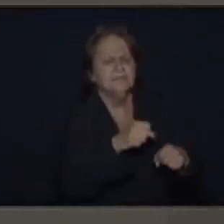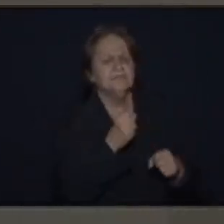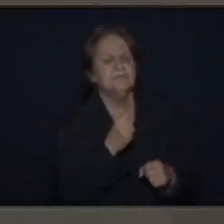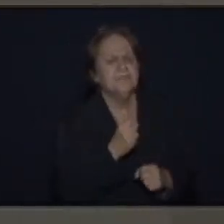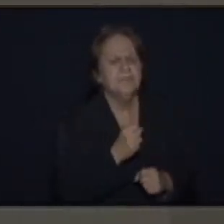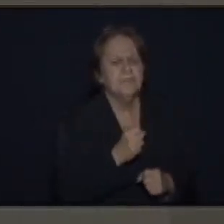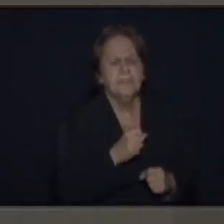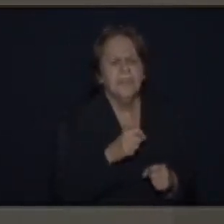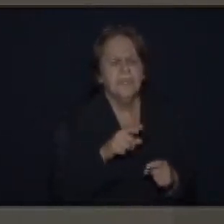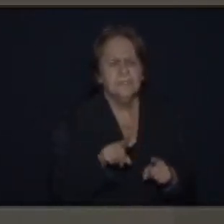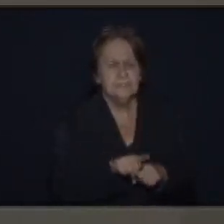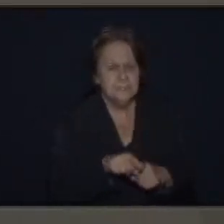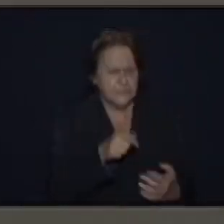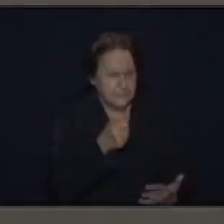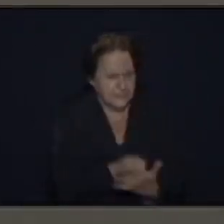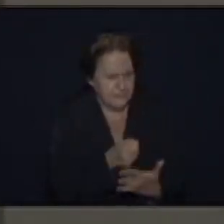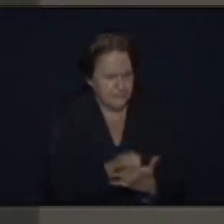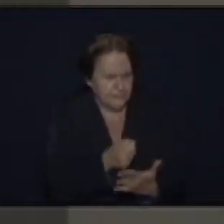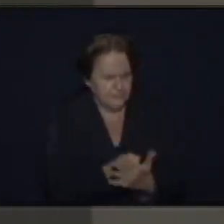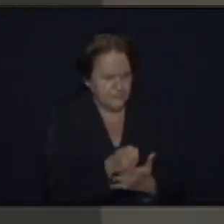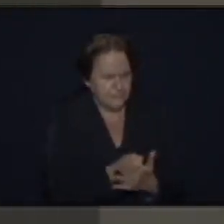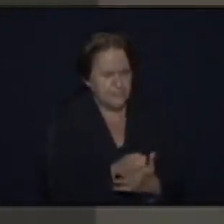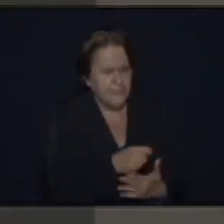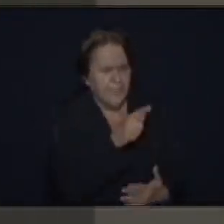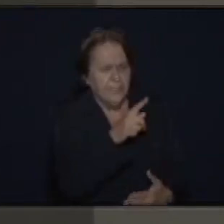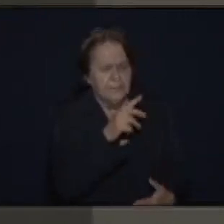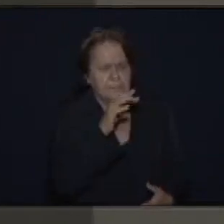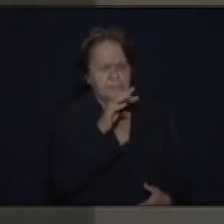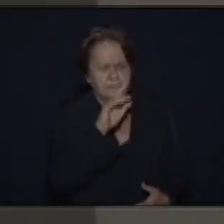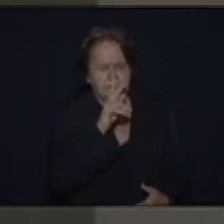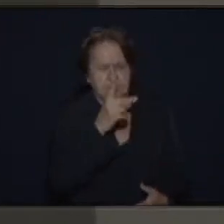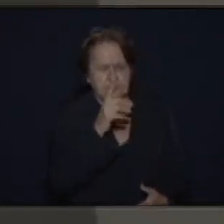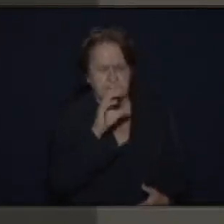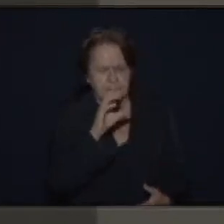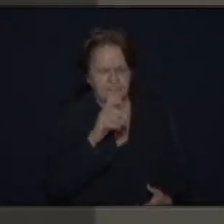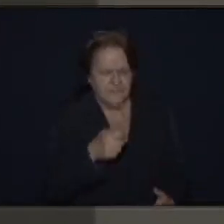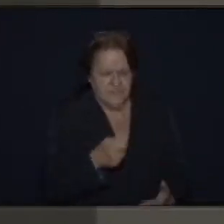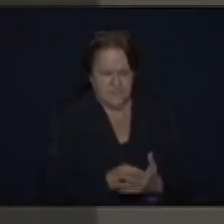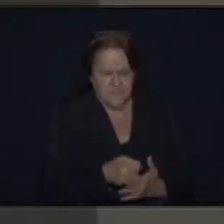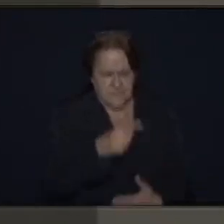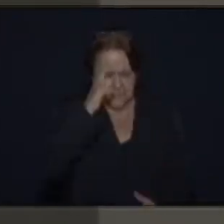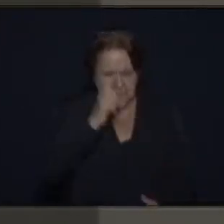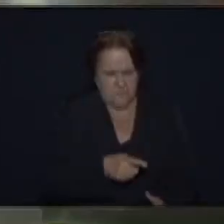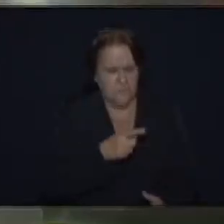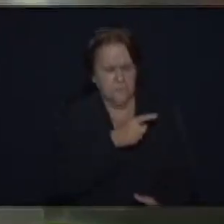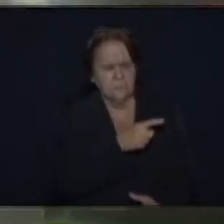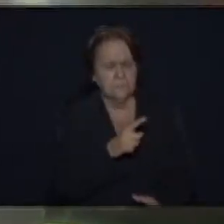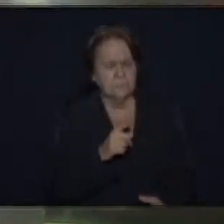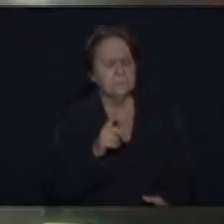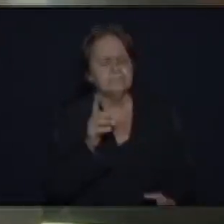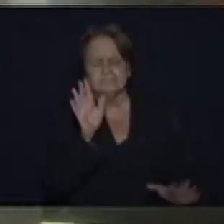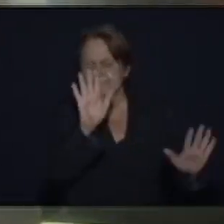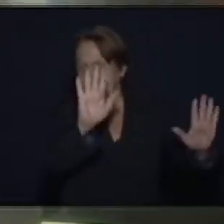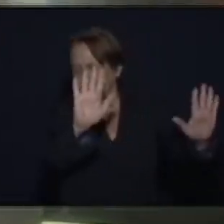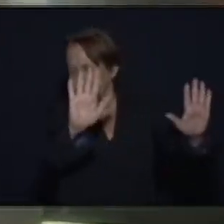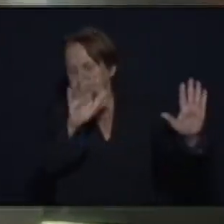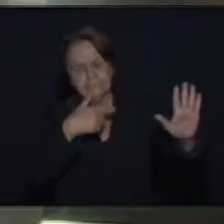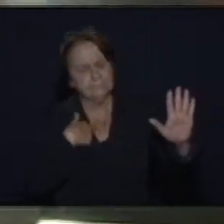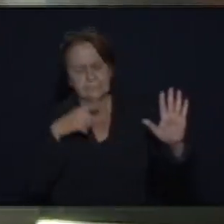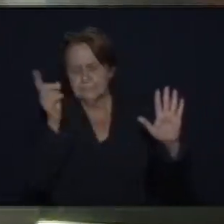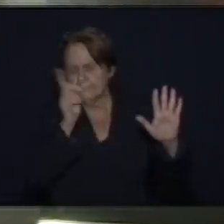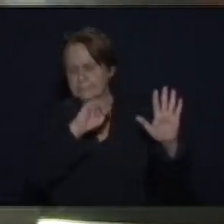pressão política para ele em por o plano para ele decidir o plano por meio de decreto ele for